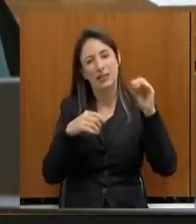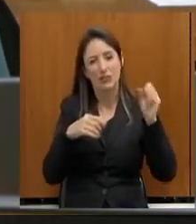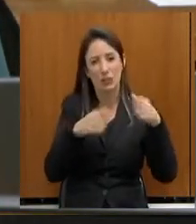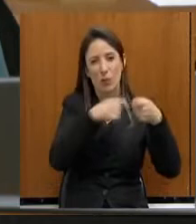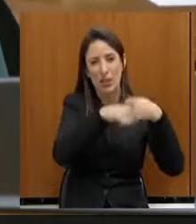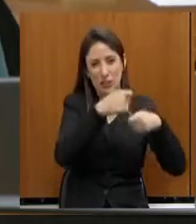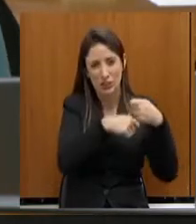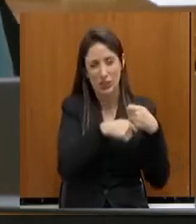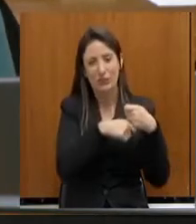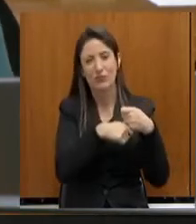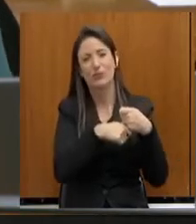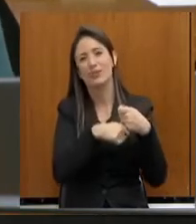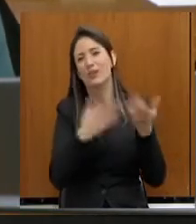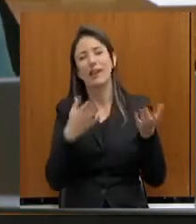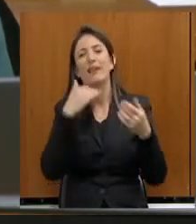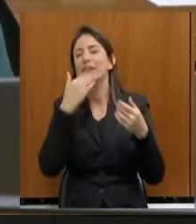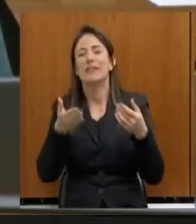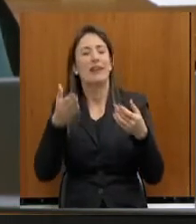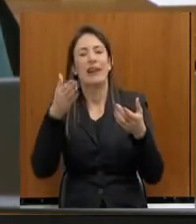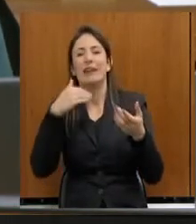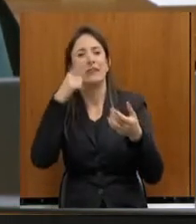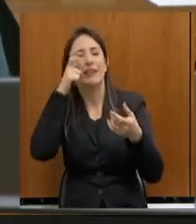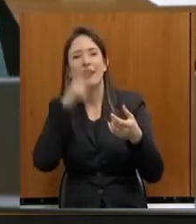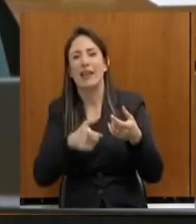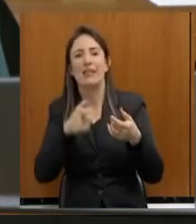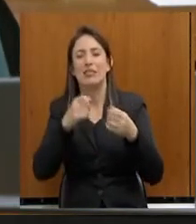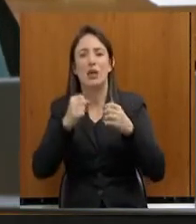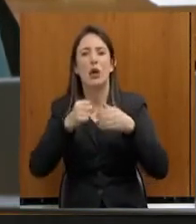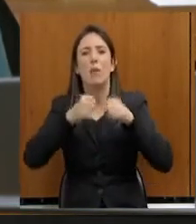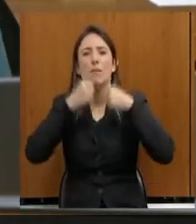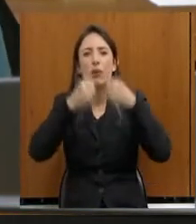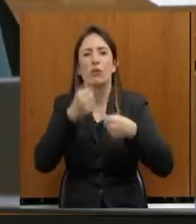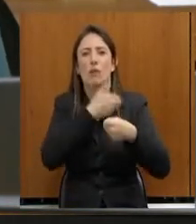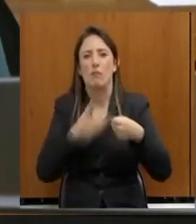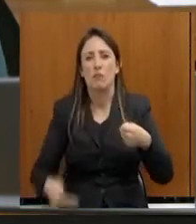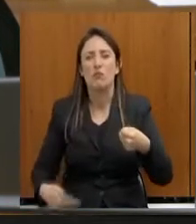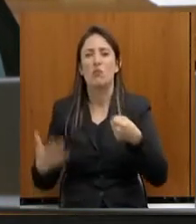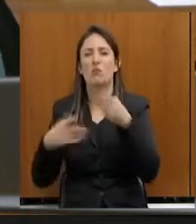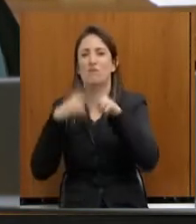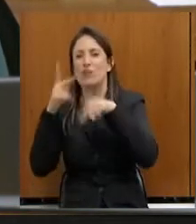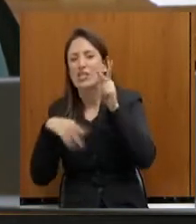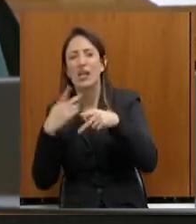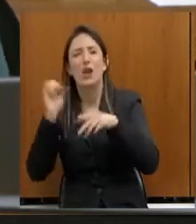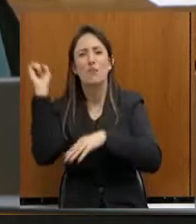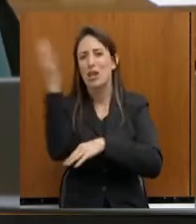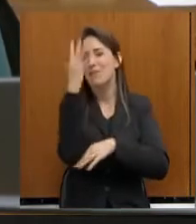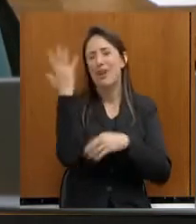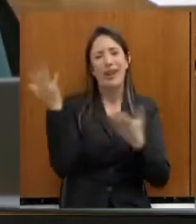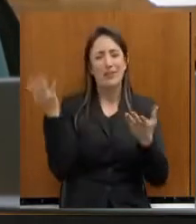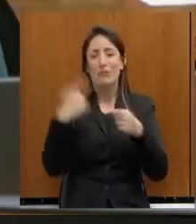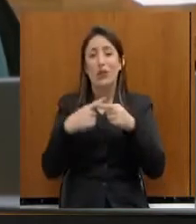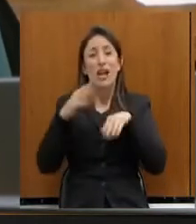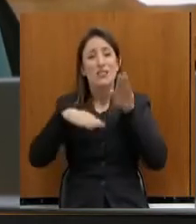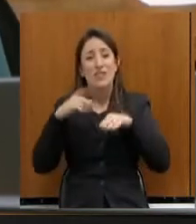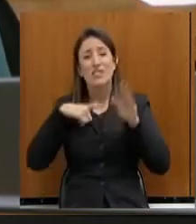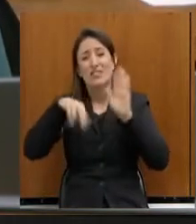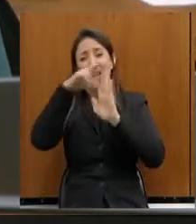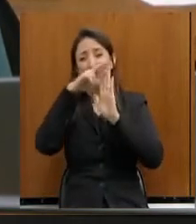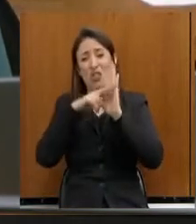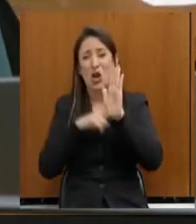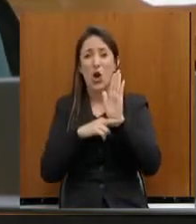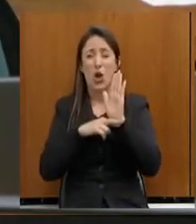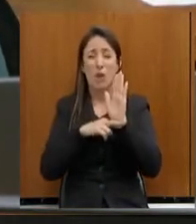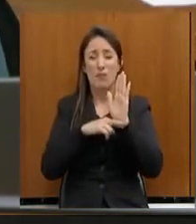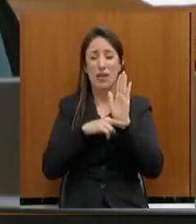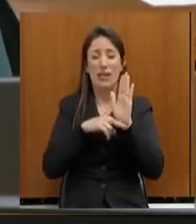precisa da prestação de serviço e nem ao meio ambiente né E nem ao meio ambiente porque normas que muitas vezes são conflitantes